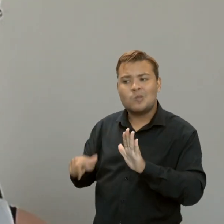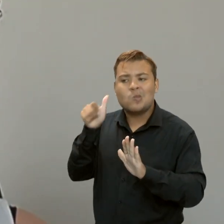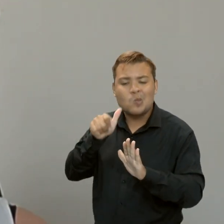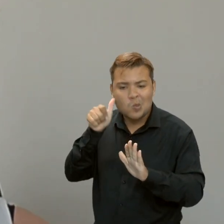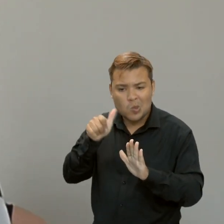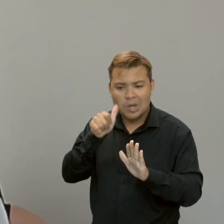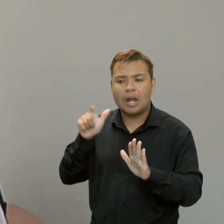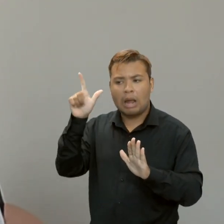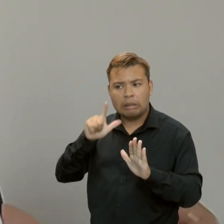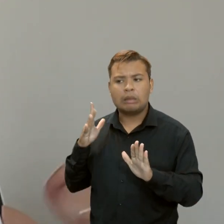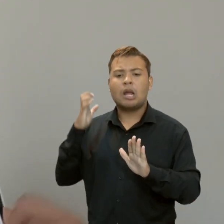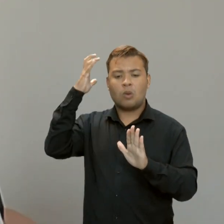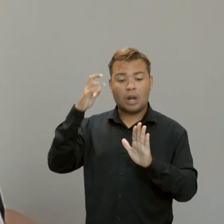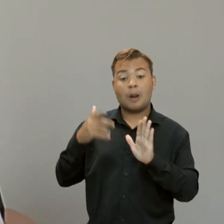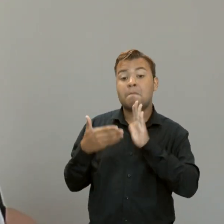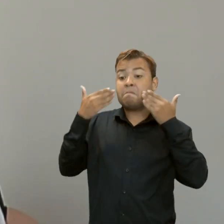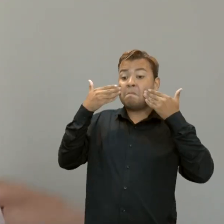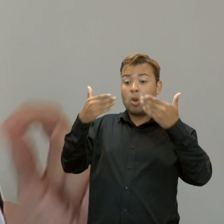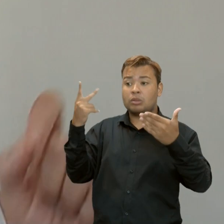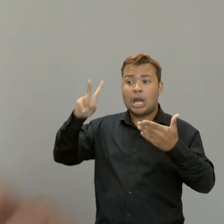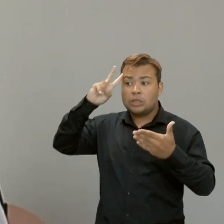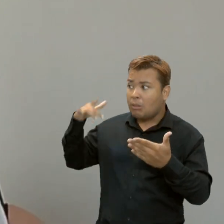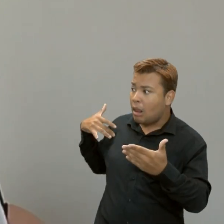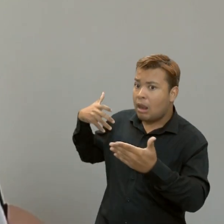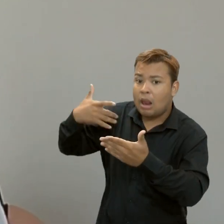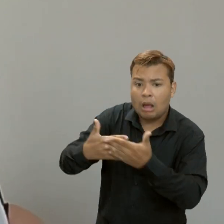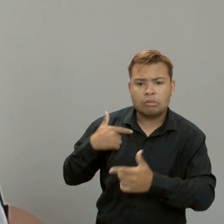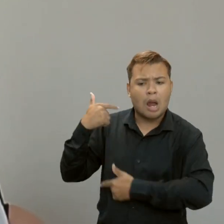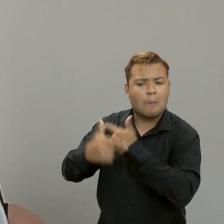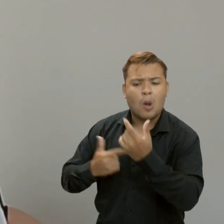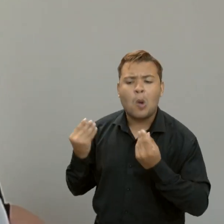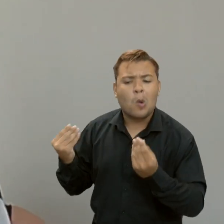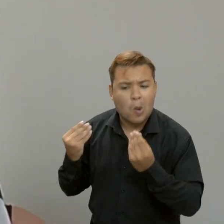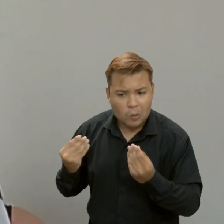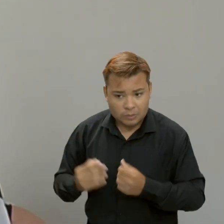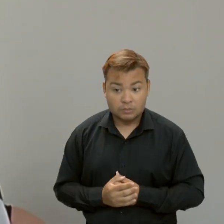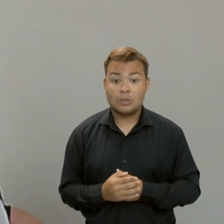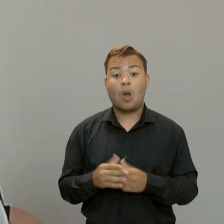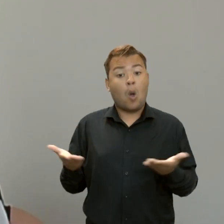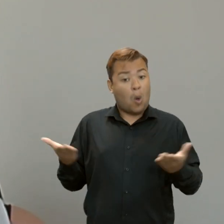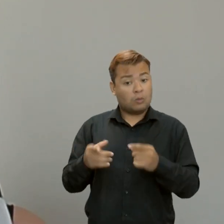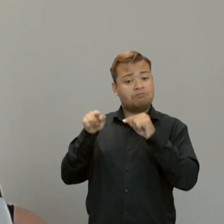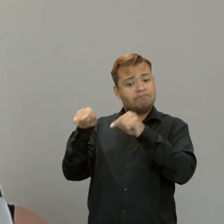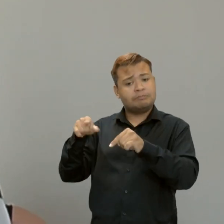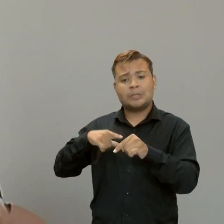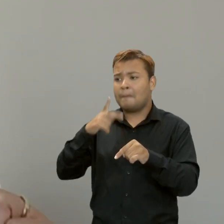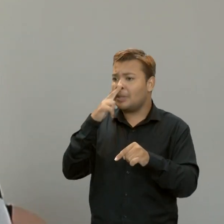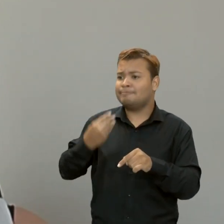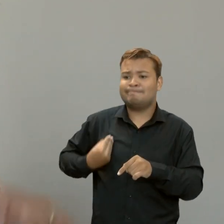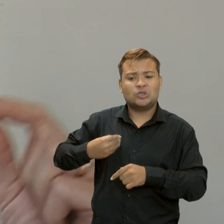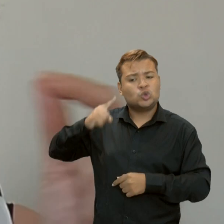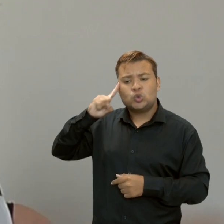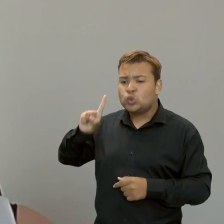a importância que ela teve naquele momento e que ela tem hoje. Não é? Leodegária está presente todos os dias